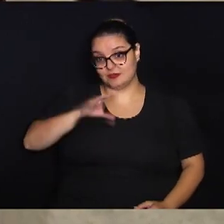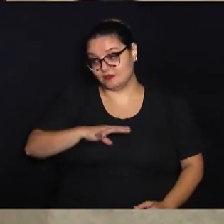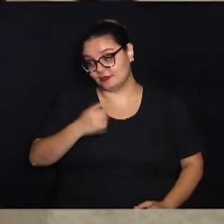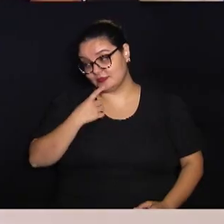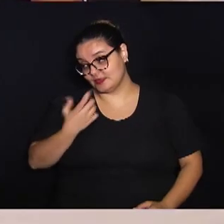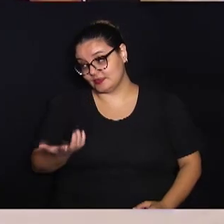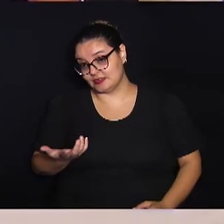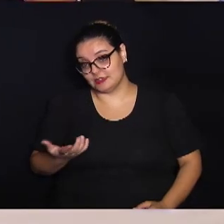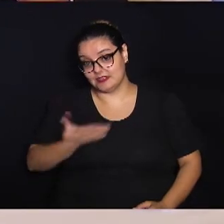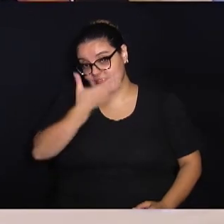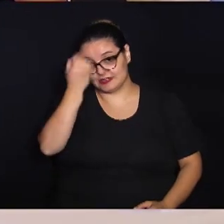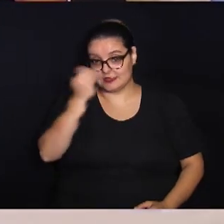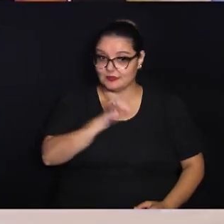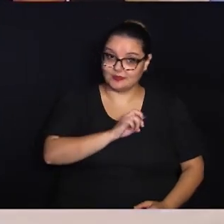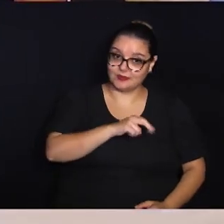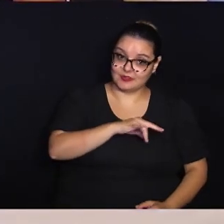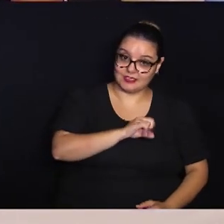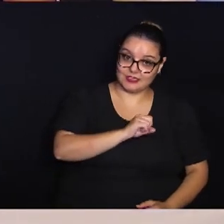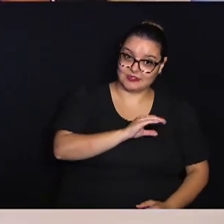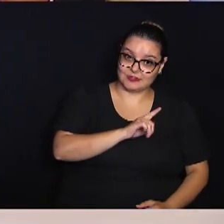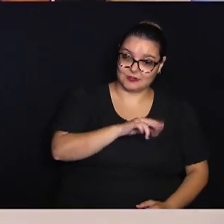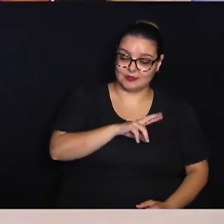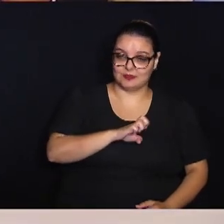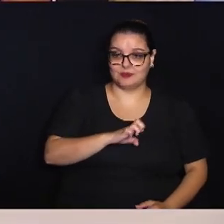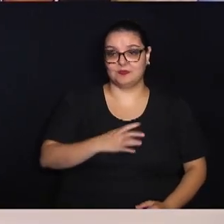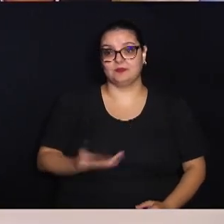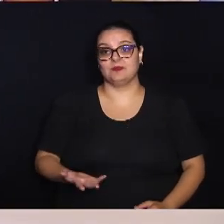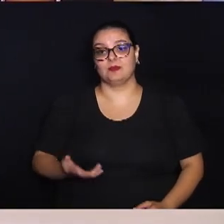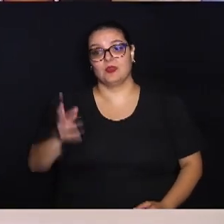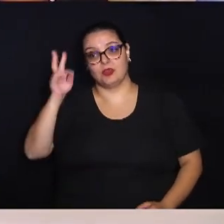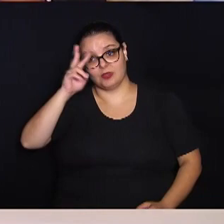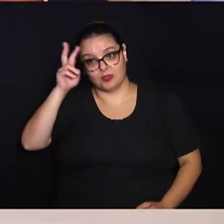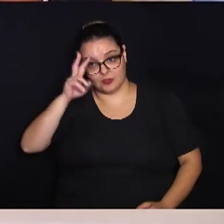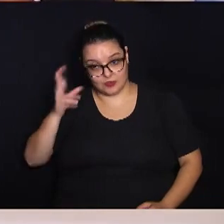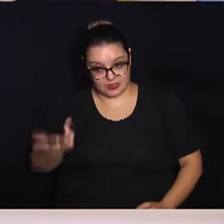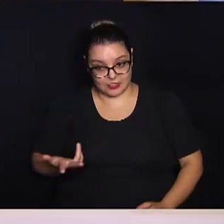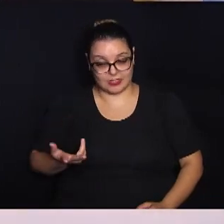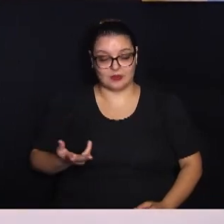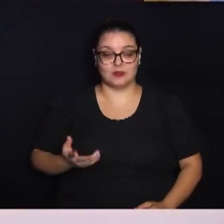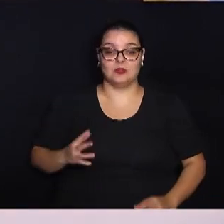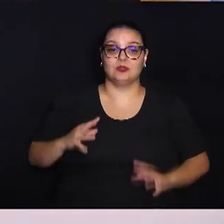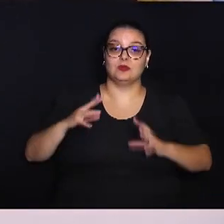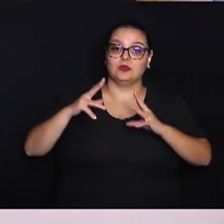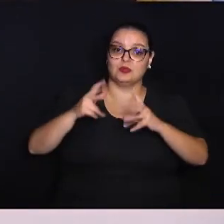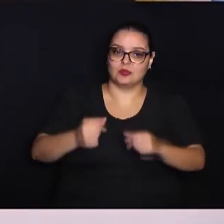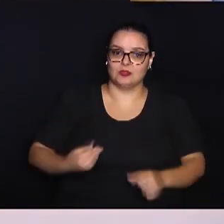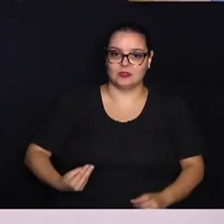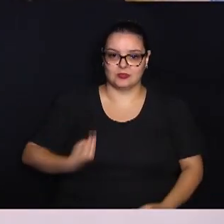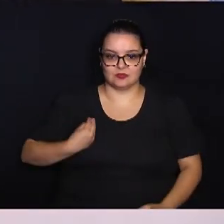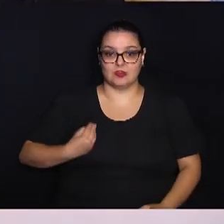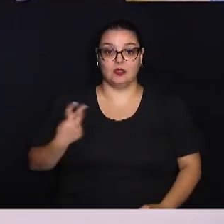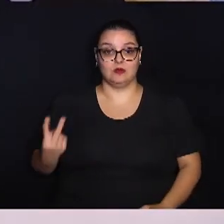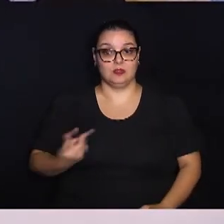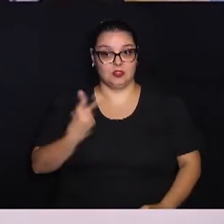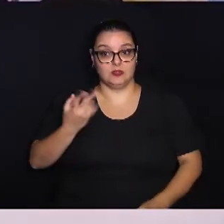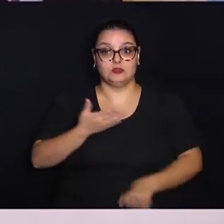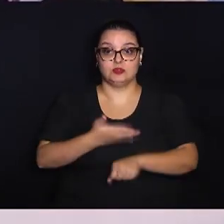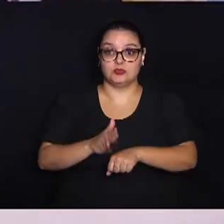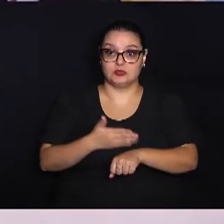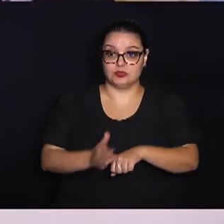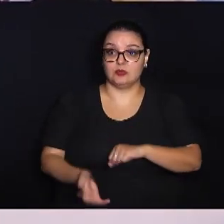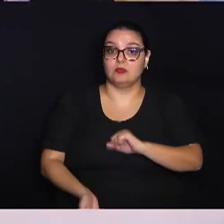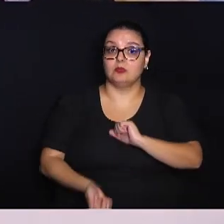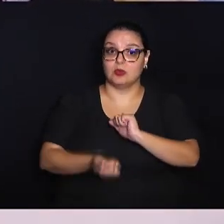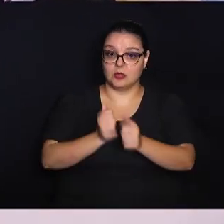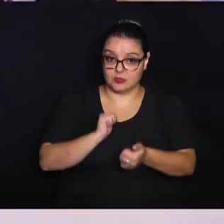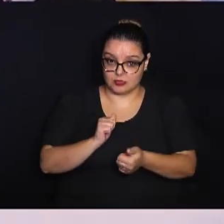do Tênis Clube. O parlamentar lembra que o tênis, ao longo de toda a sua existência, se dedicou à valorização da prática esportiva